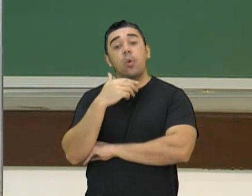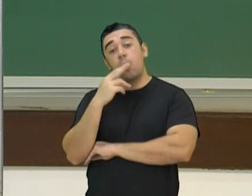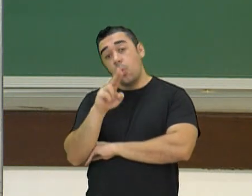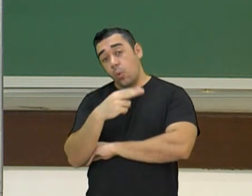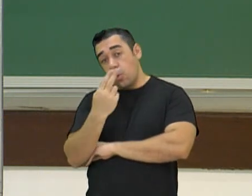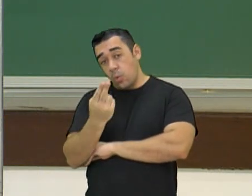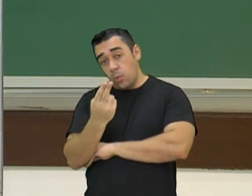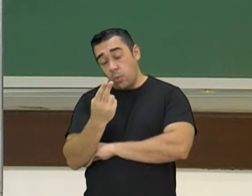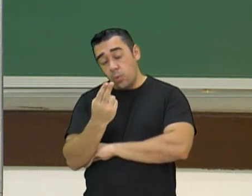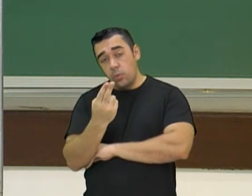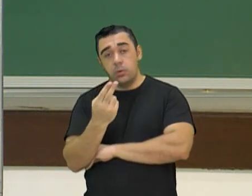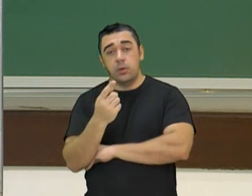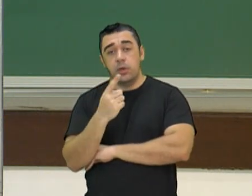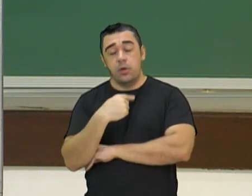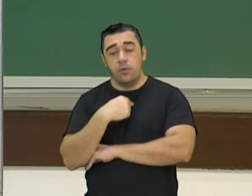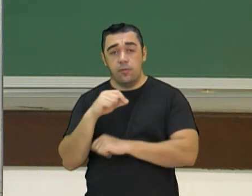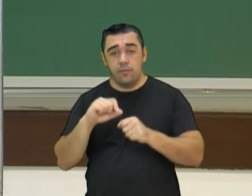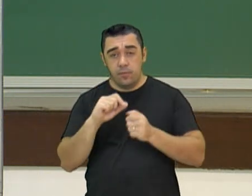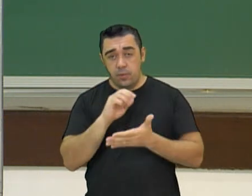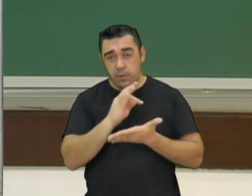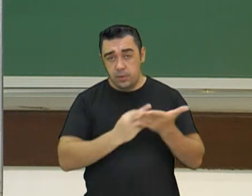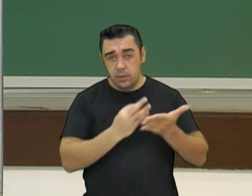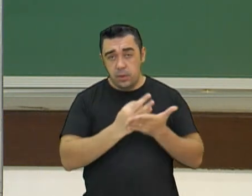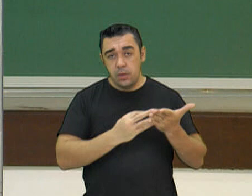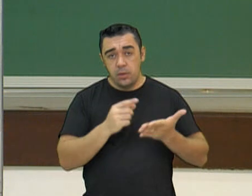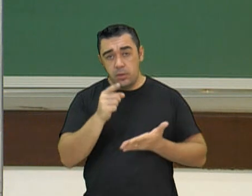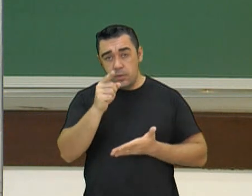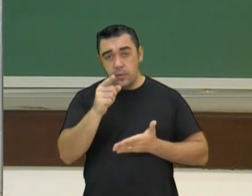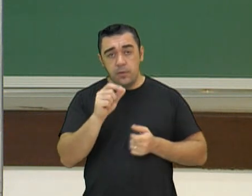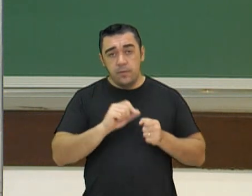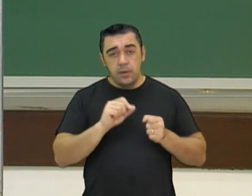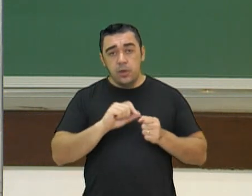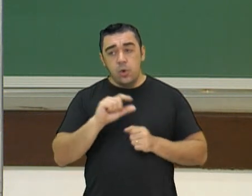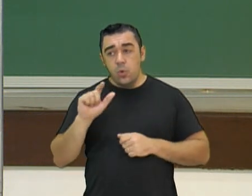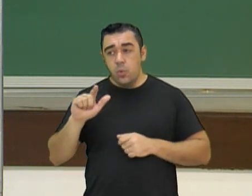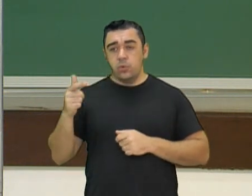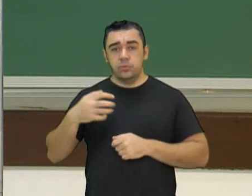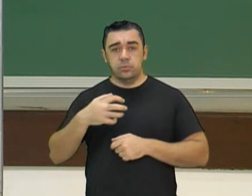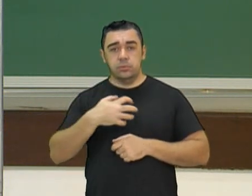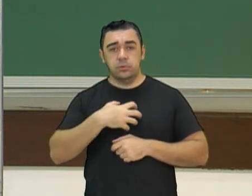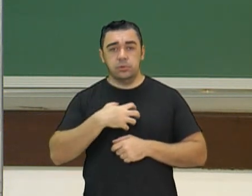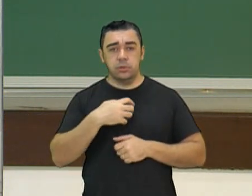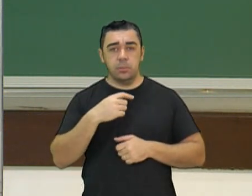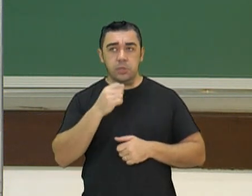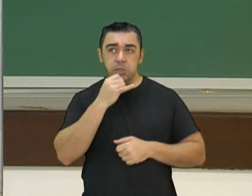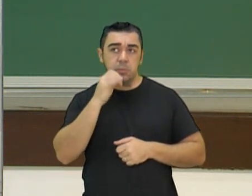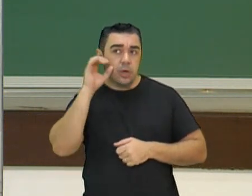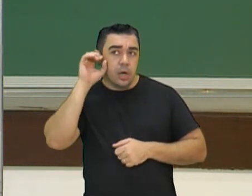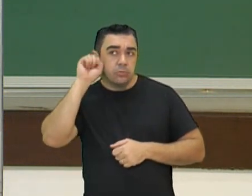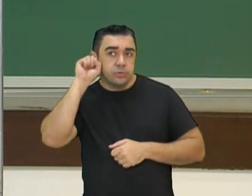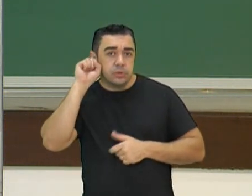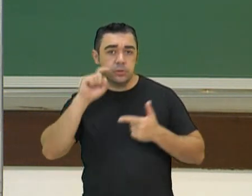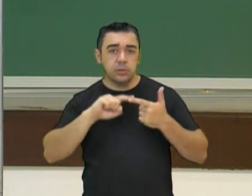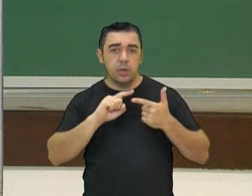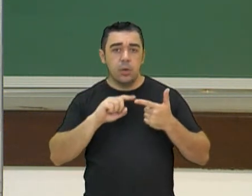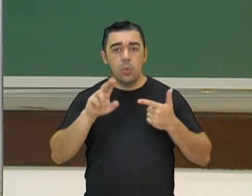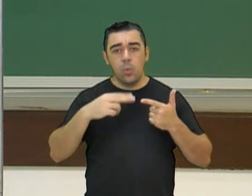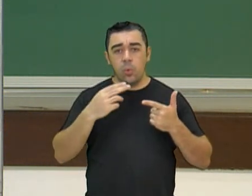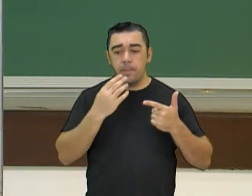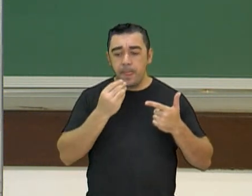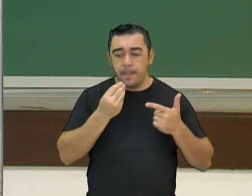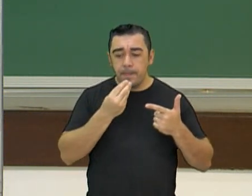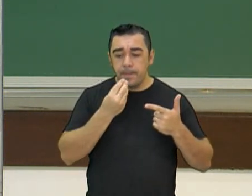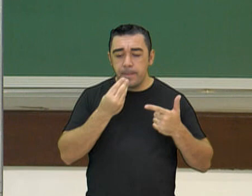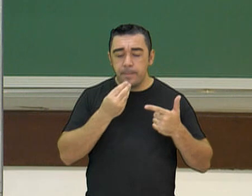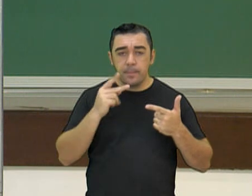eu produzo um texto para que mobilize ali alguns dos outros sentidos, como a audição, o paladar, enfim. Né? Então